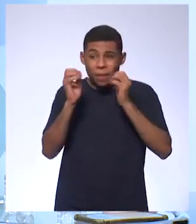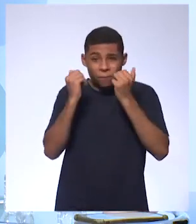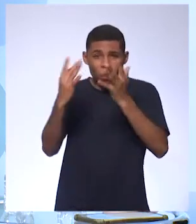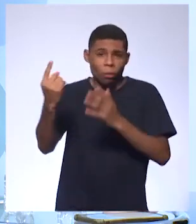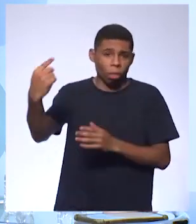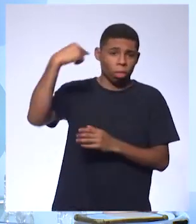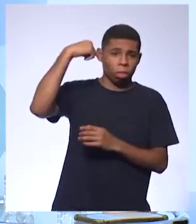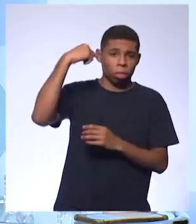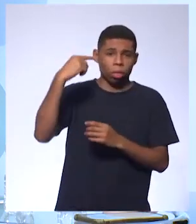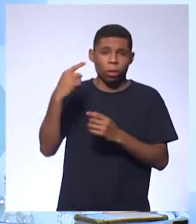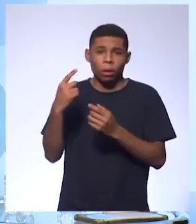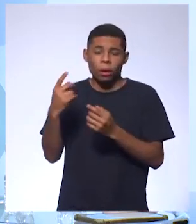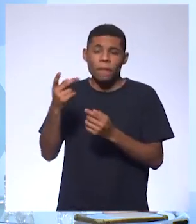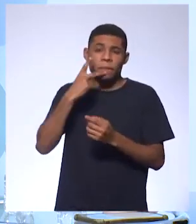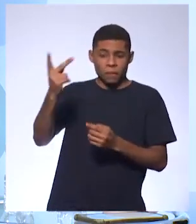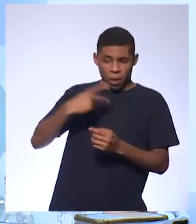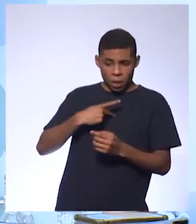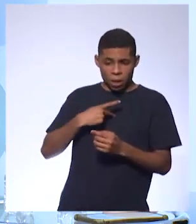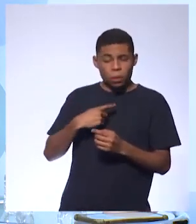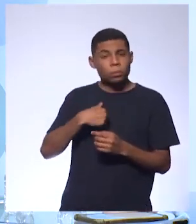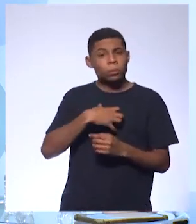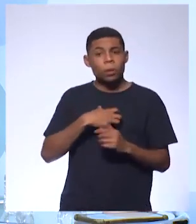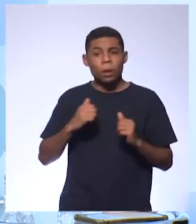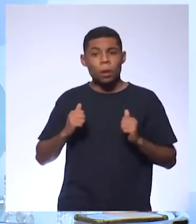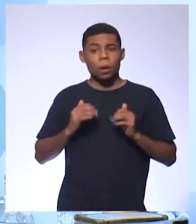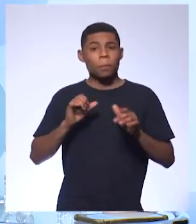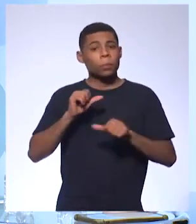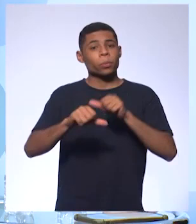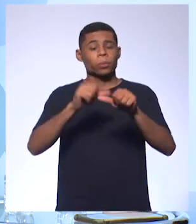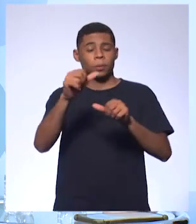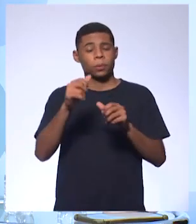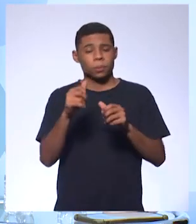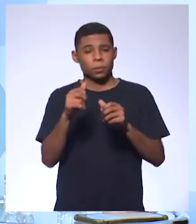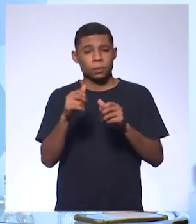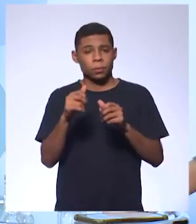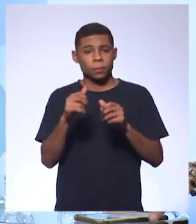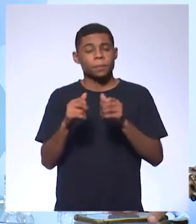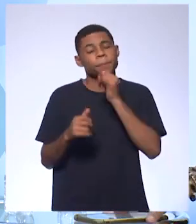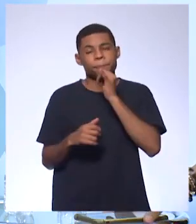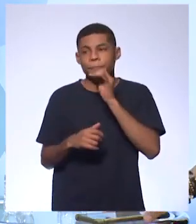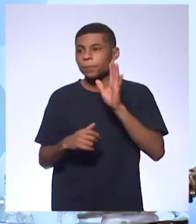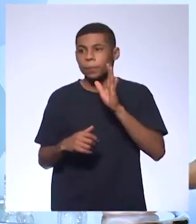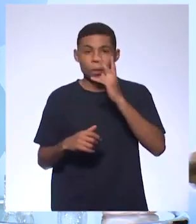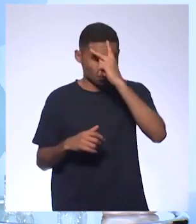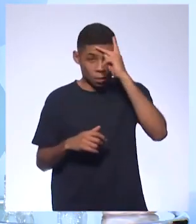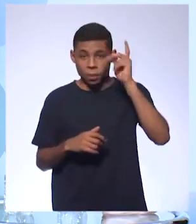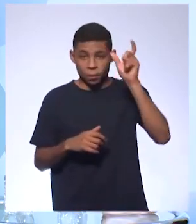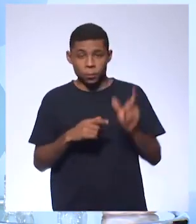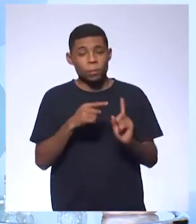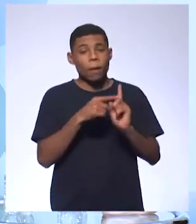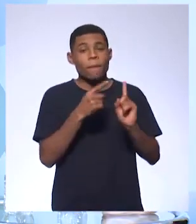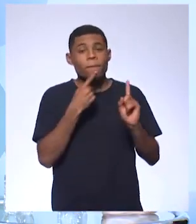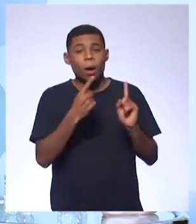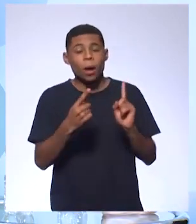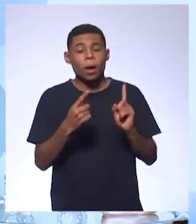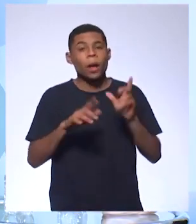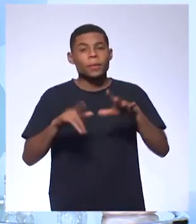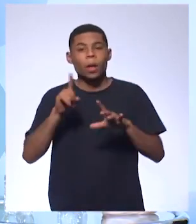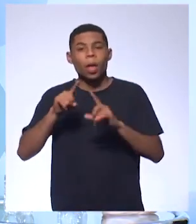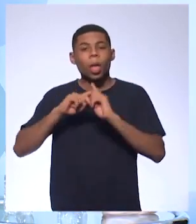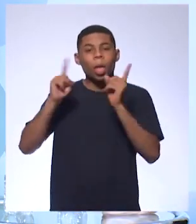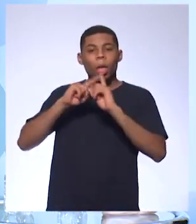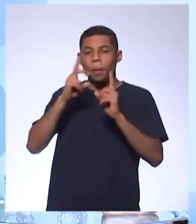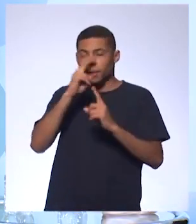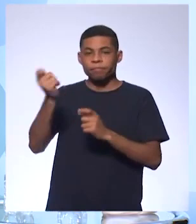fora, dificilmente muda as ações de alguém. Até porque, normalmente, quando alguém nos fala, a gente recebe como